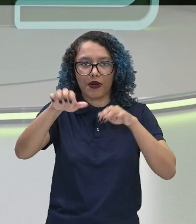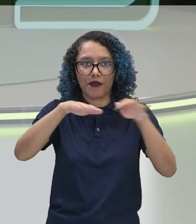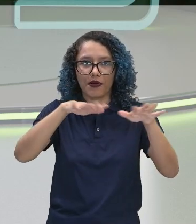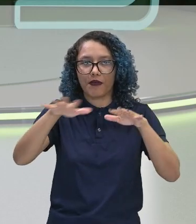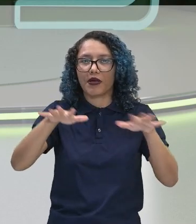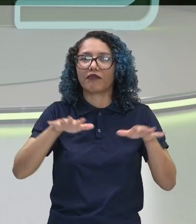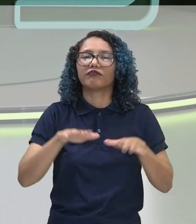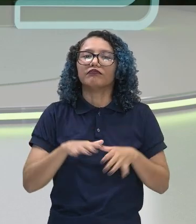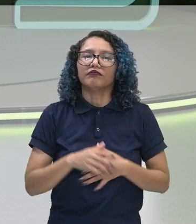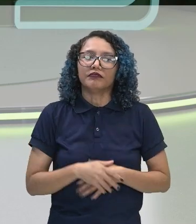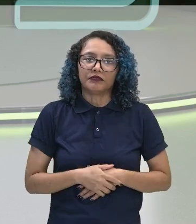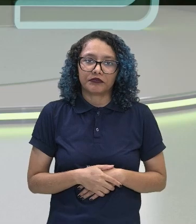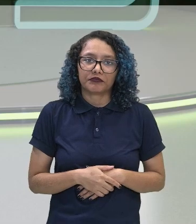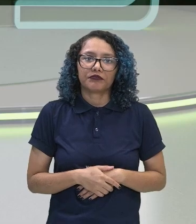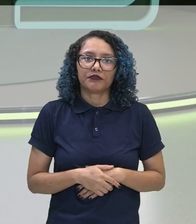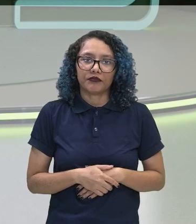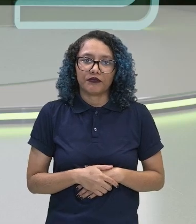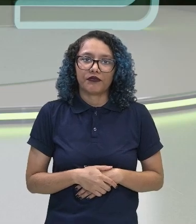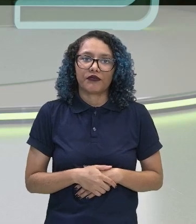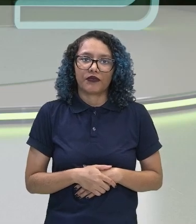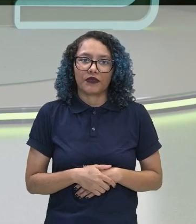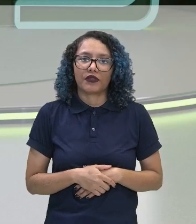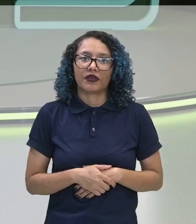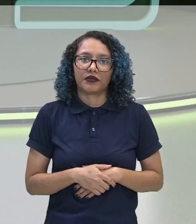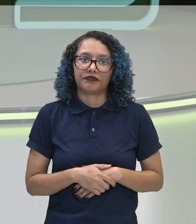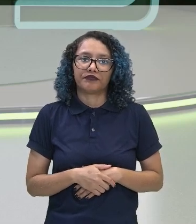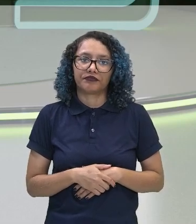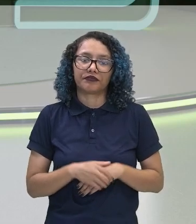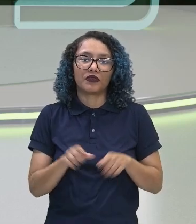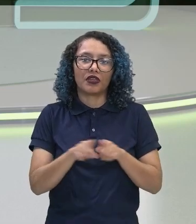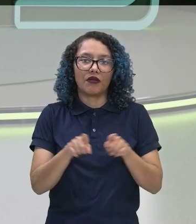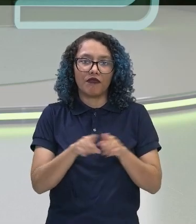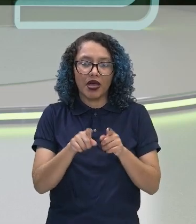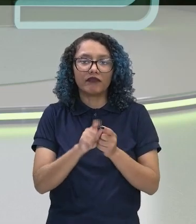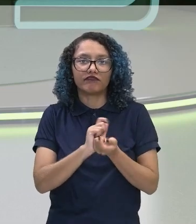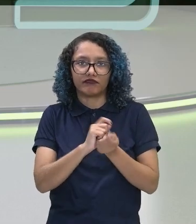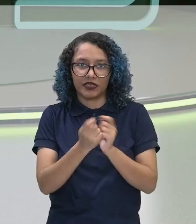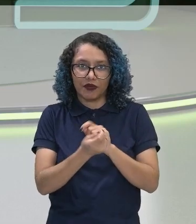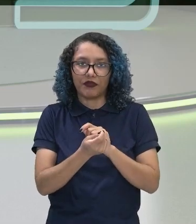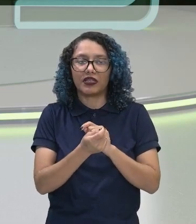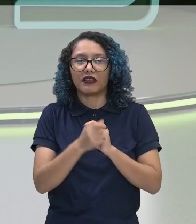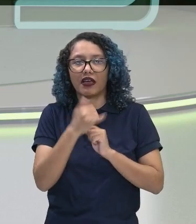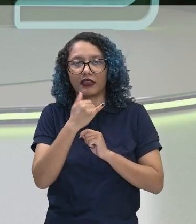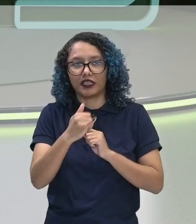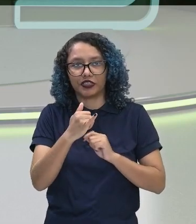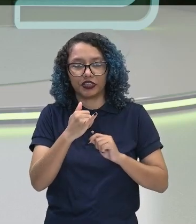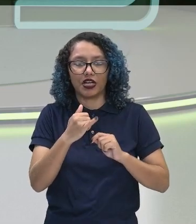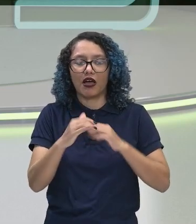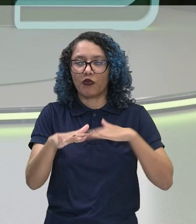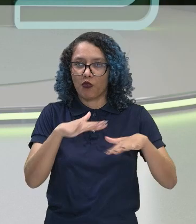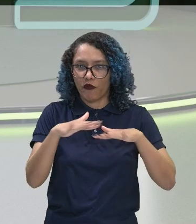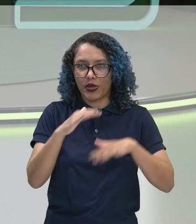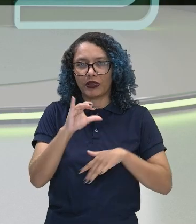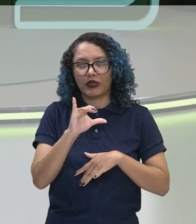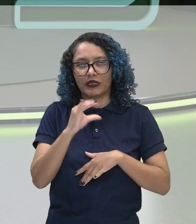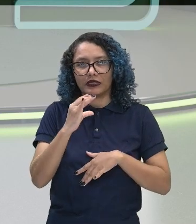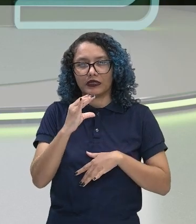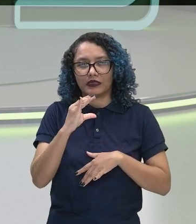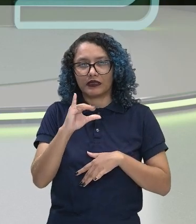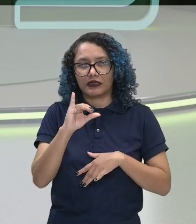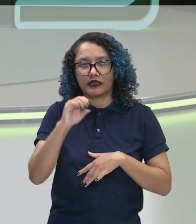e, por sua vez, né, vai ser convertida, então, a energia cinética, que é a energia do movimento, em uma